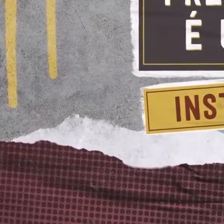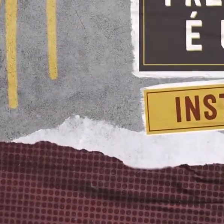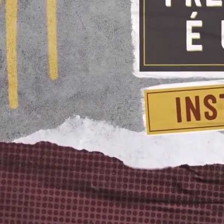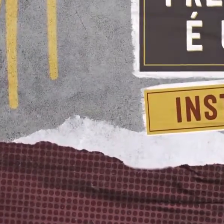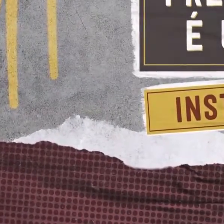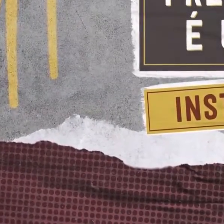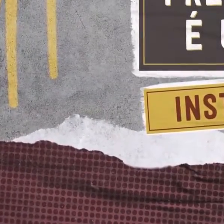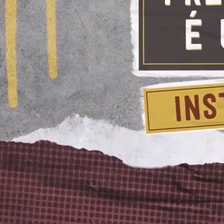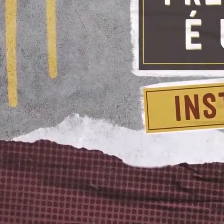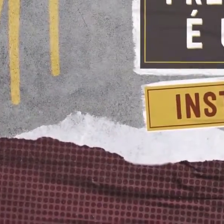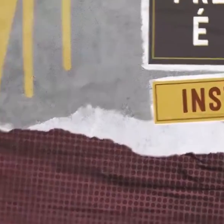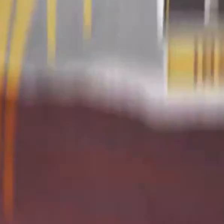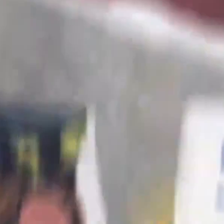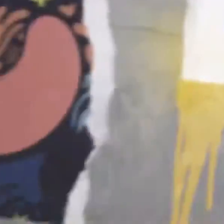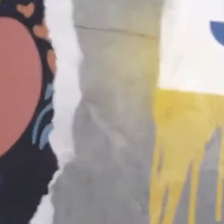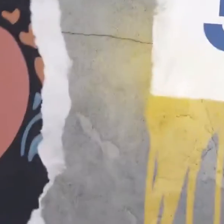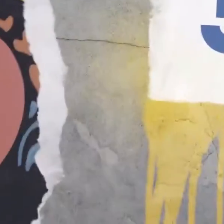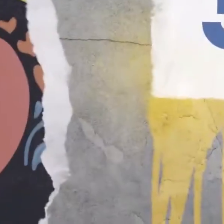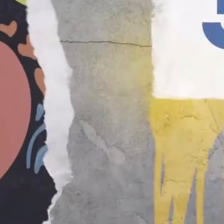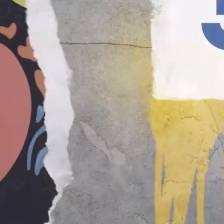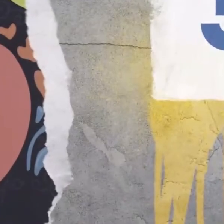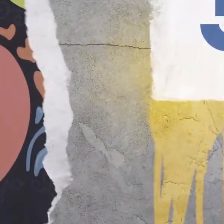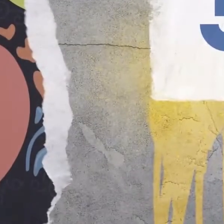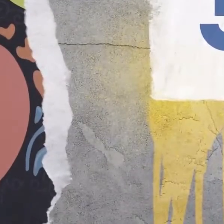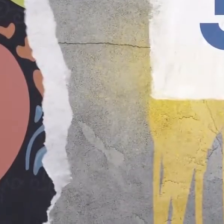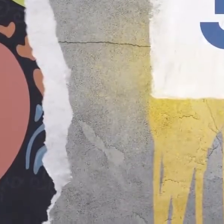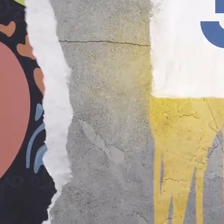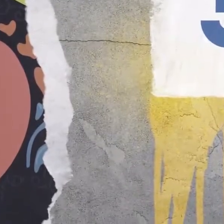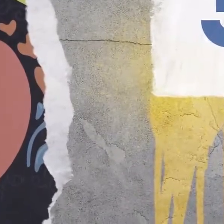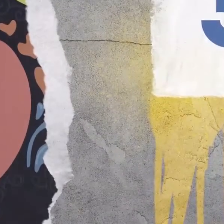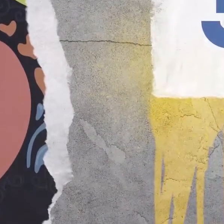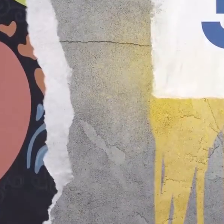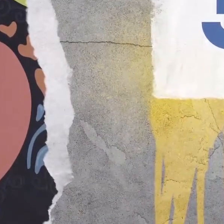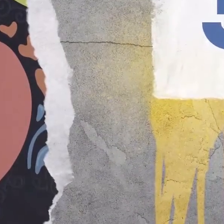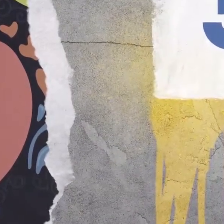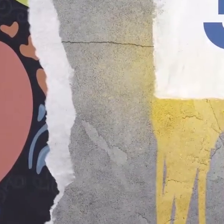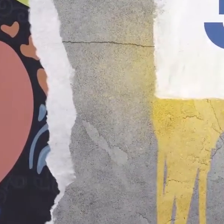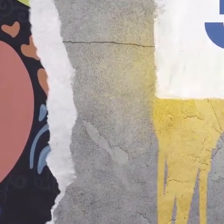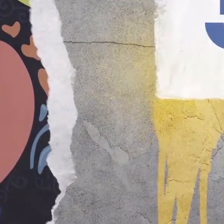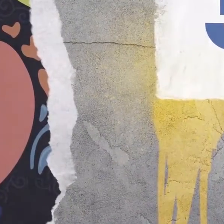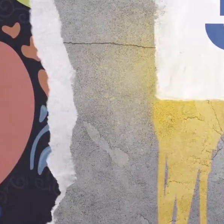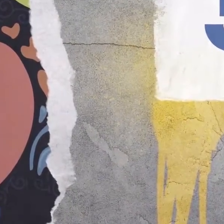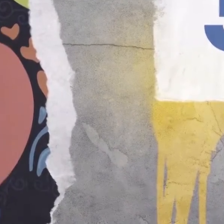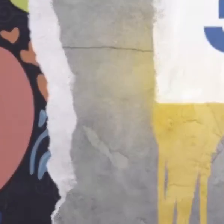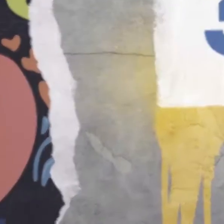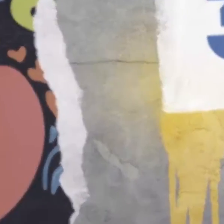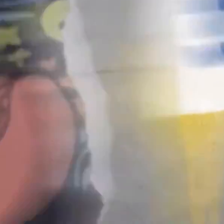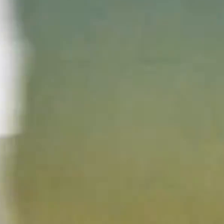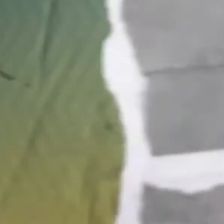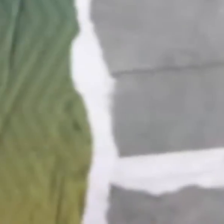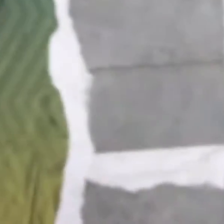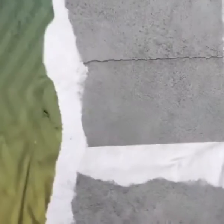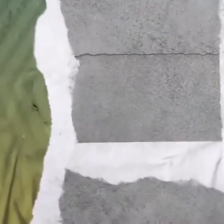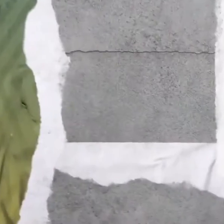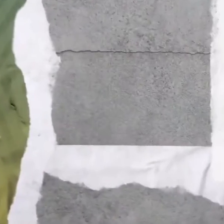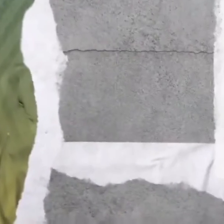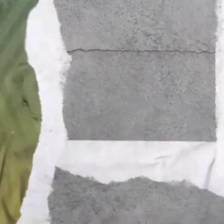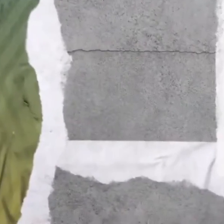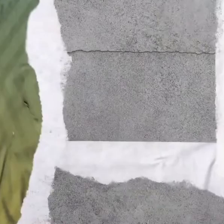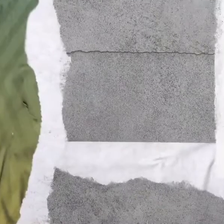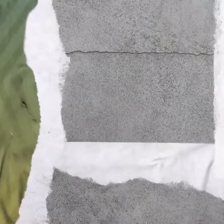A 20ª edição do Prêmio Arte na Escola é uma realização do Instituto Arte na Escola. Fundação